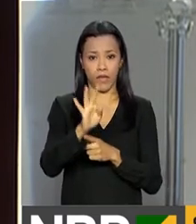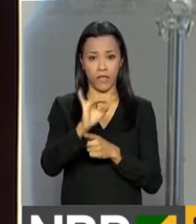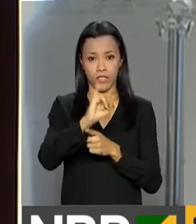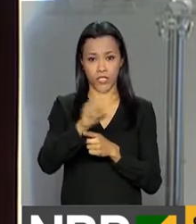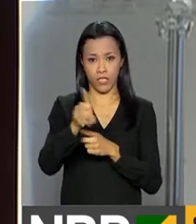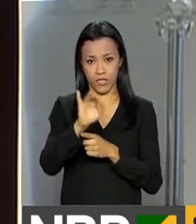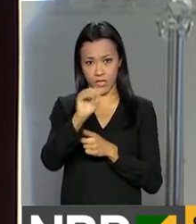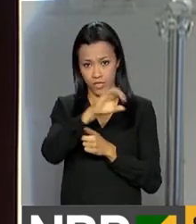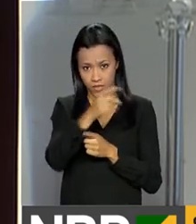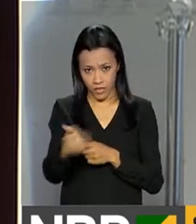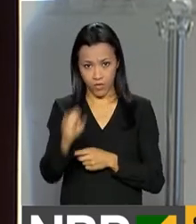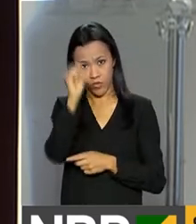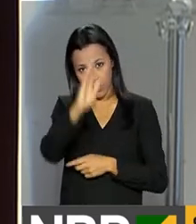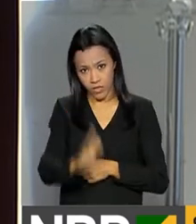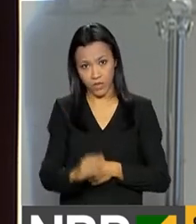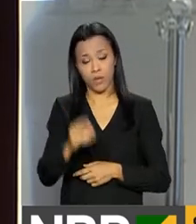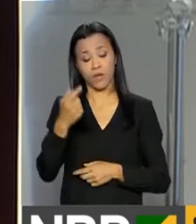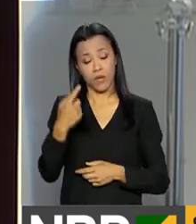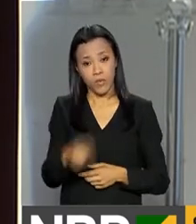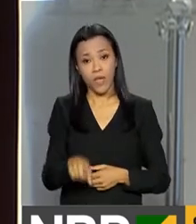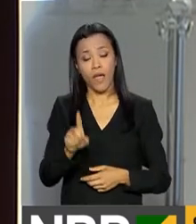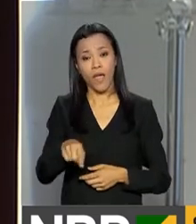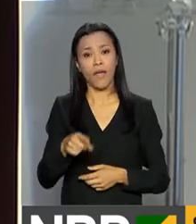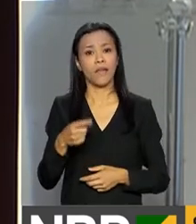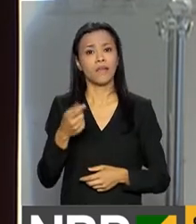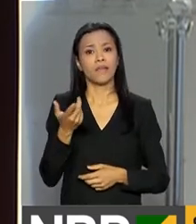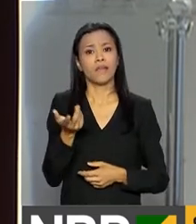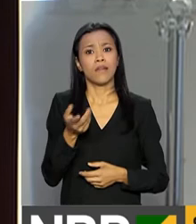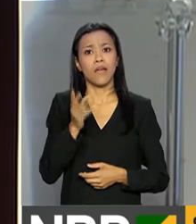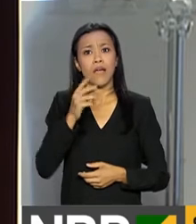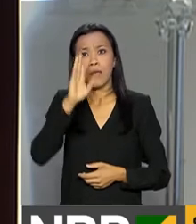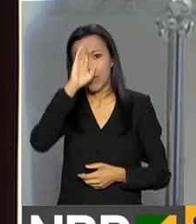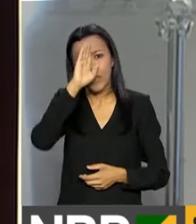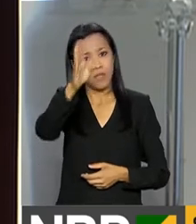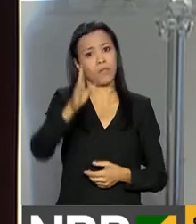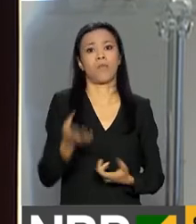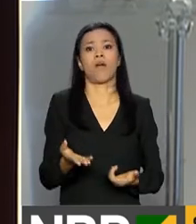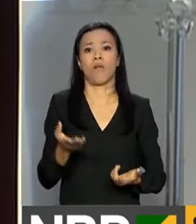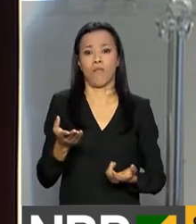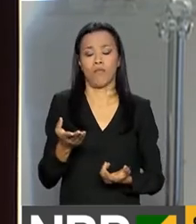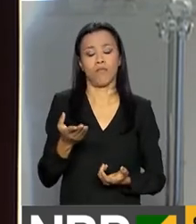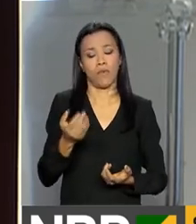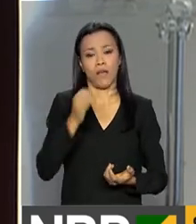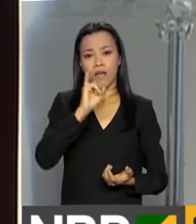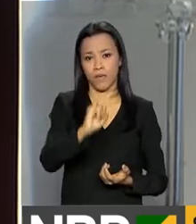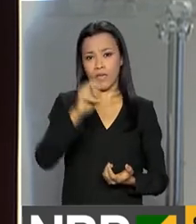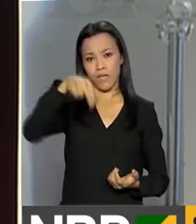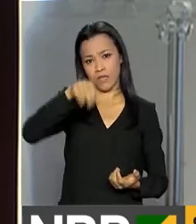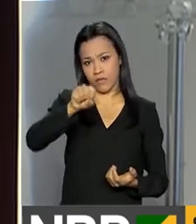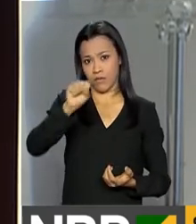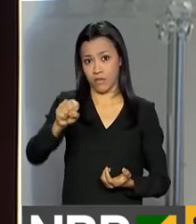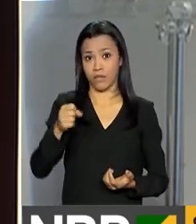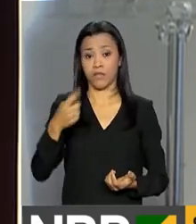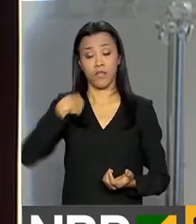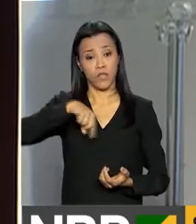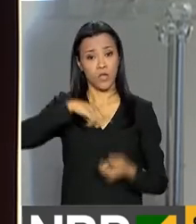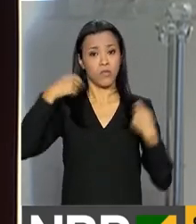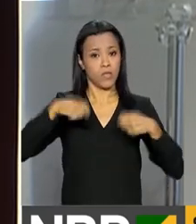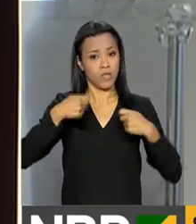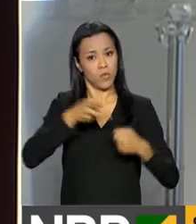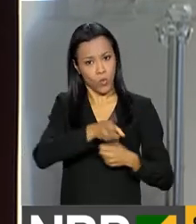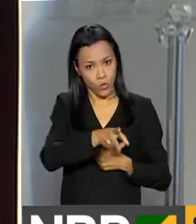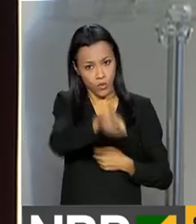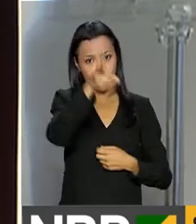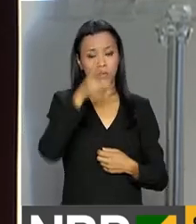da Previdência é o coração do nosso corpo. Sem o coração, nada mais funciona. Então nós temos que insistir nessa